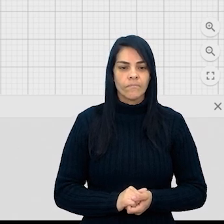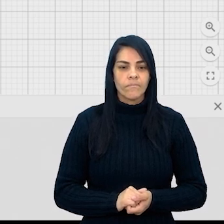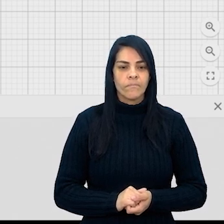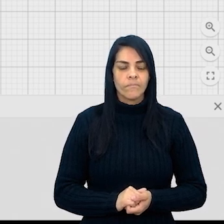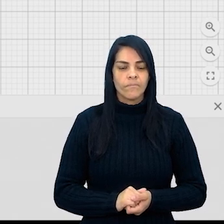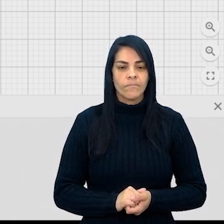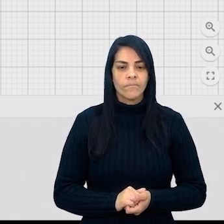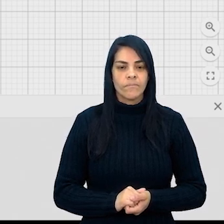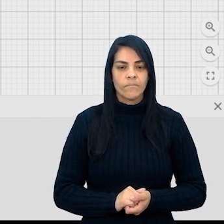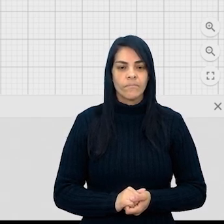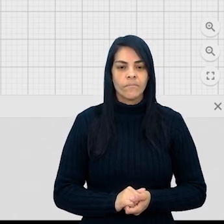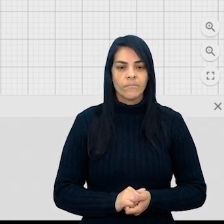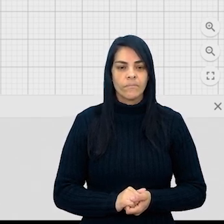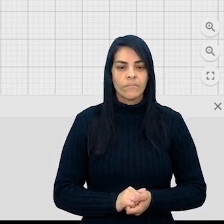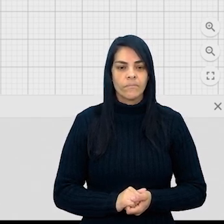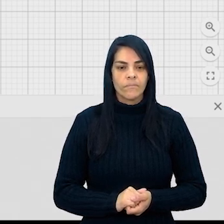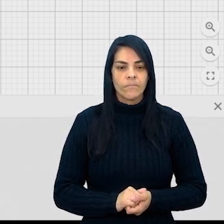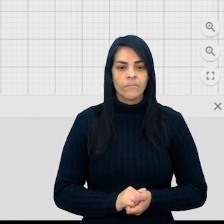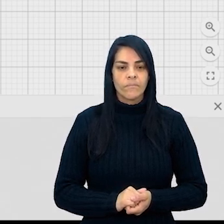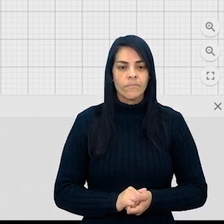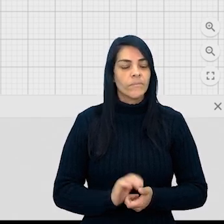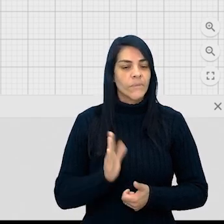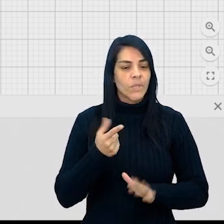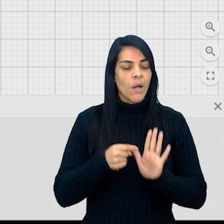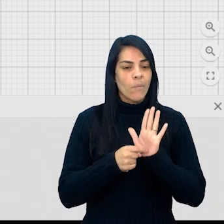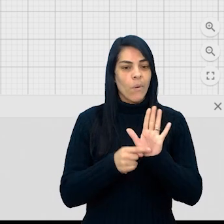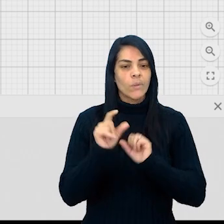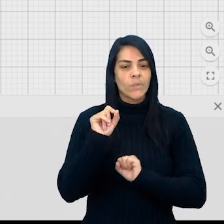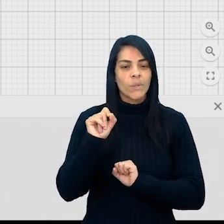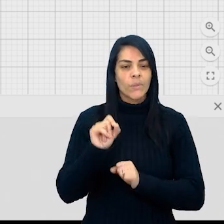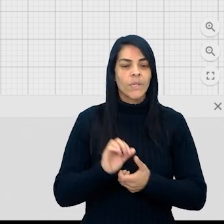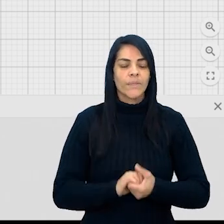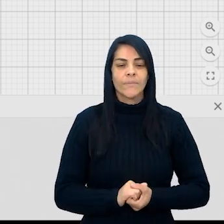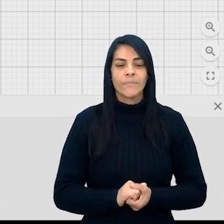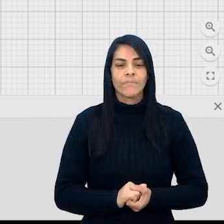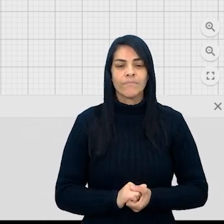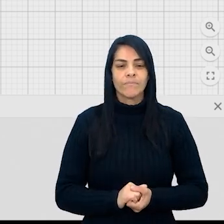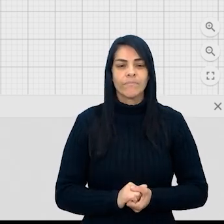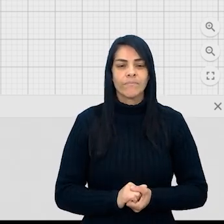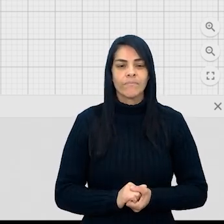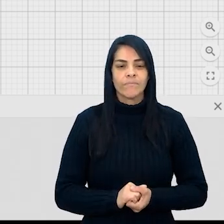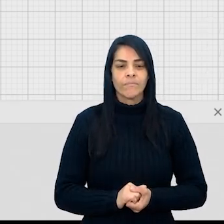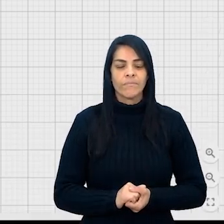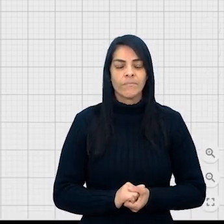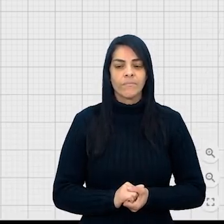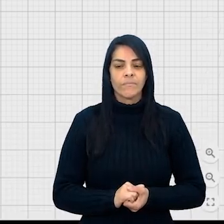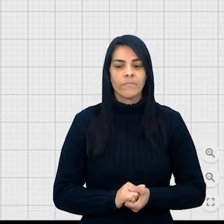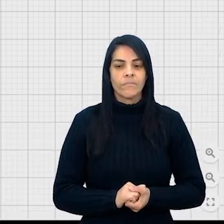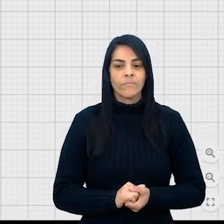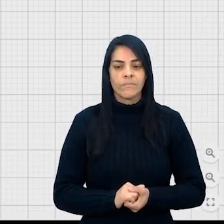eu vou, né? E ela já aparece ali, né, no